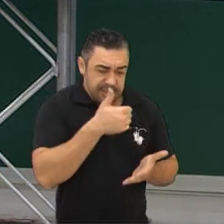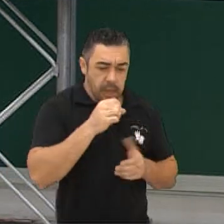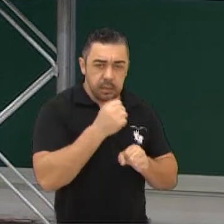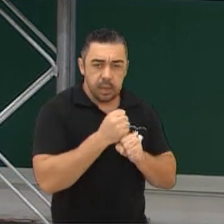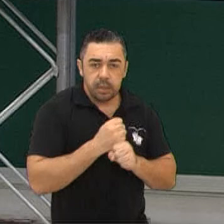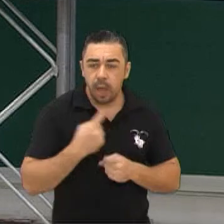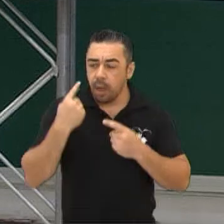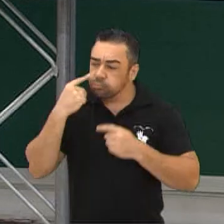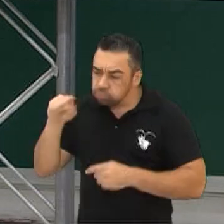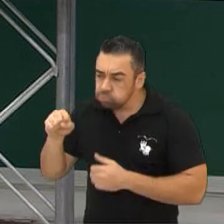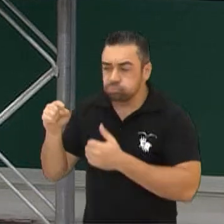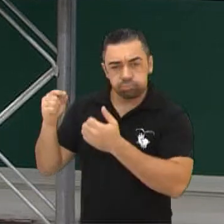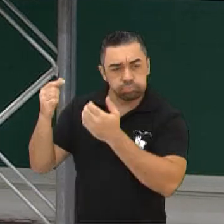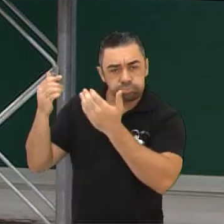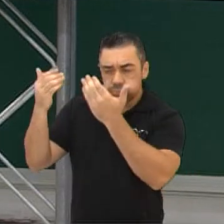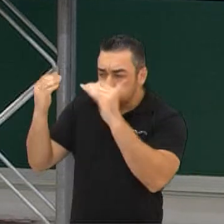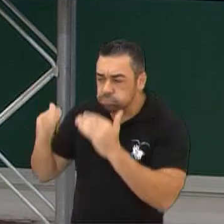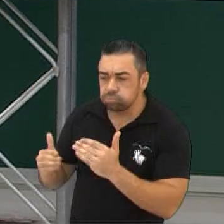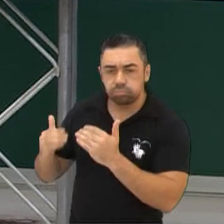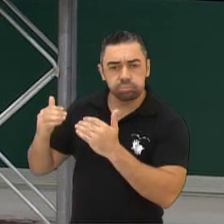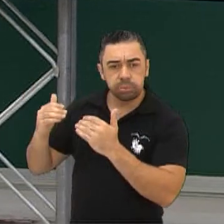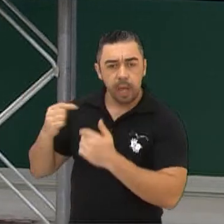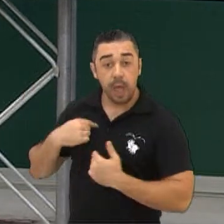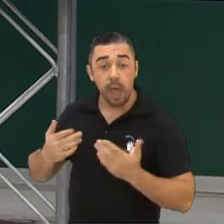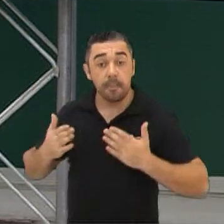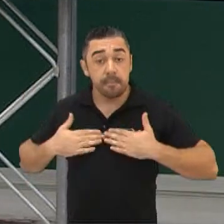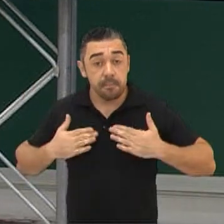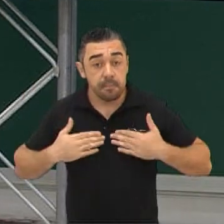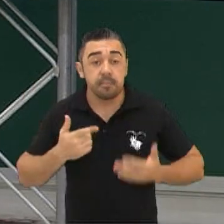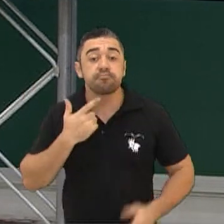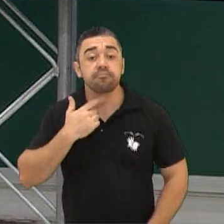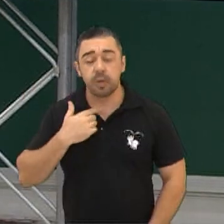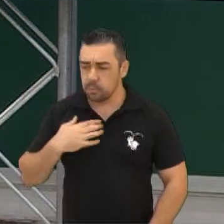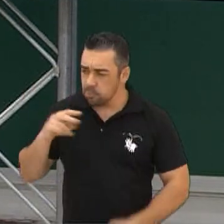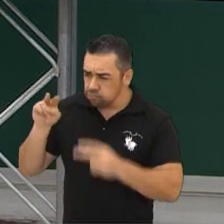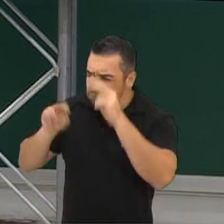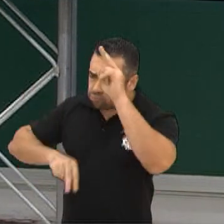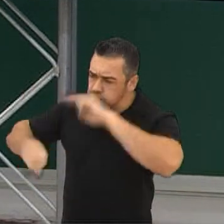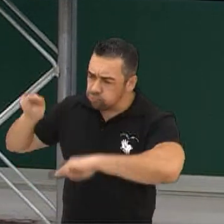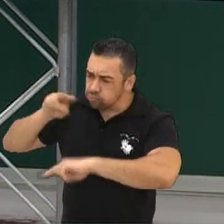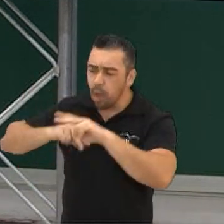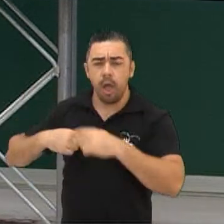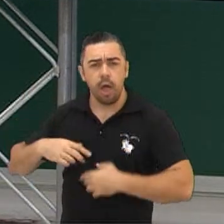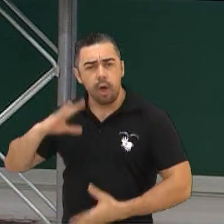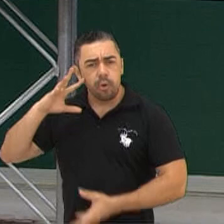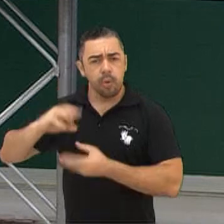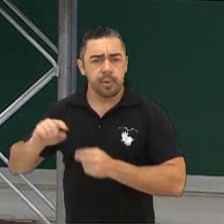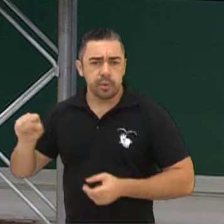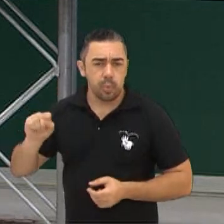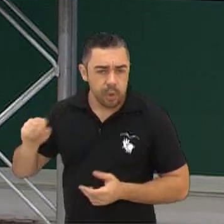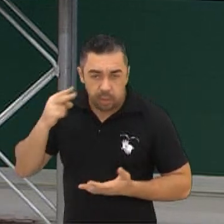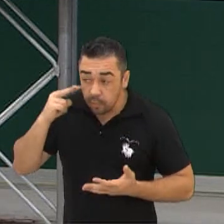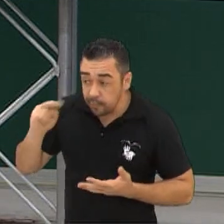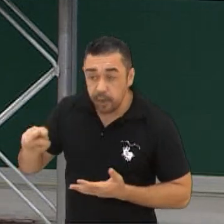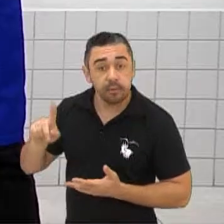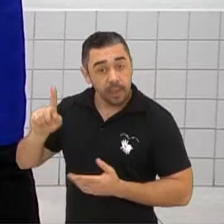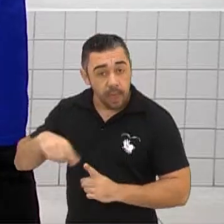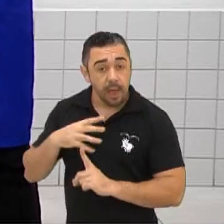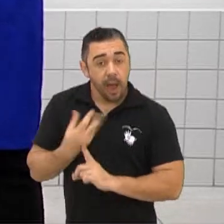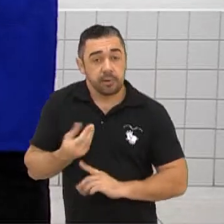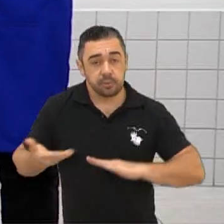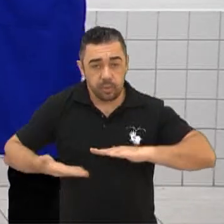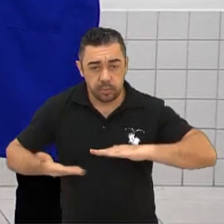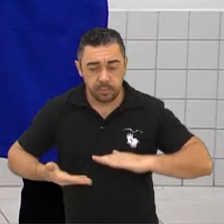arte. Agora, eu posso olhar com o meu próprio senso estético, com a minha própria ideia, eu posso fazer uma interpretação daquilo que eu estou vendo. Isso é arte